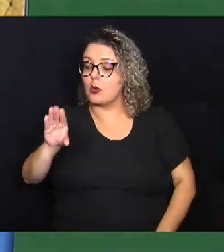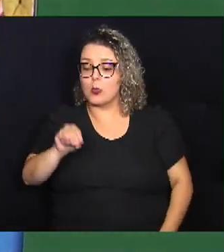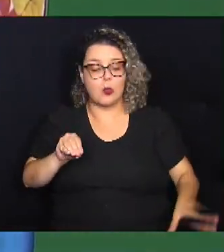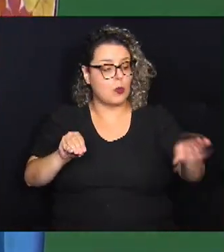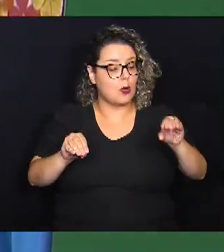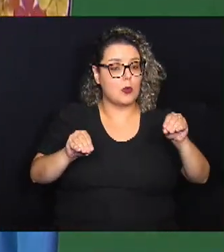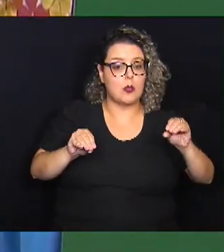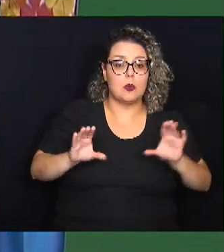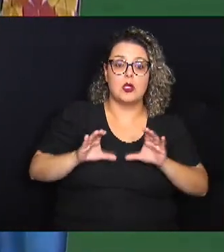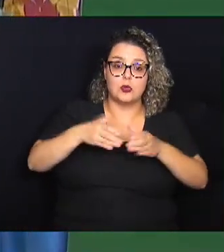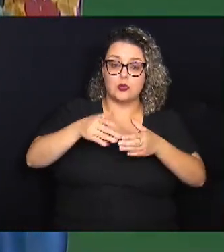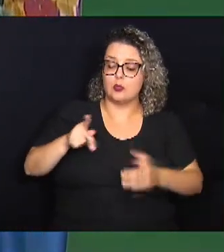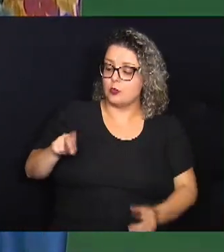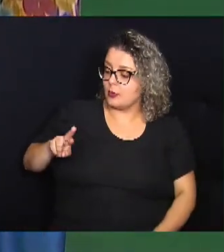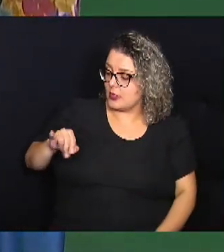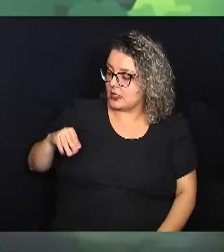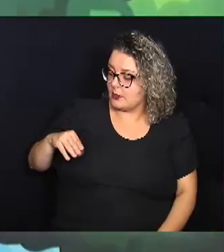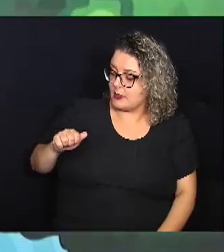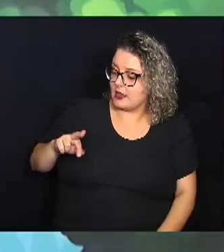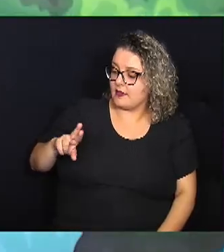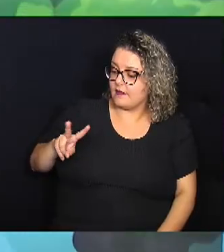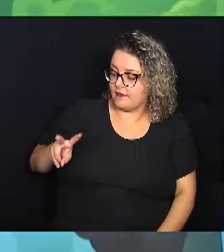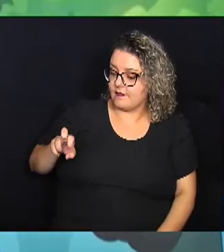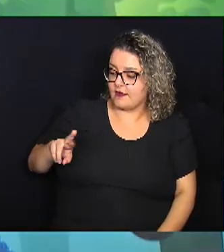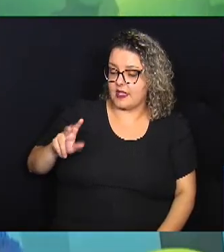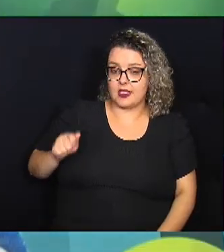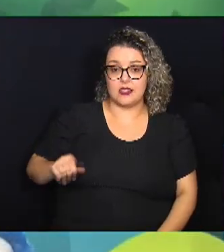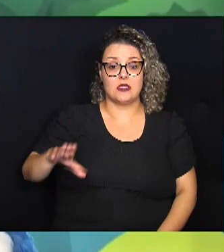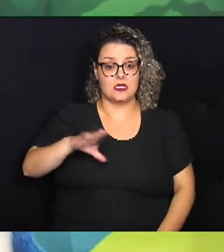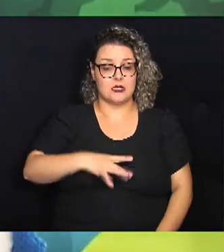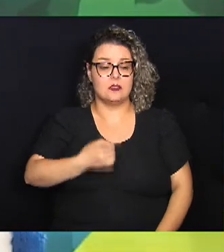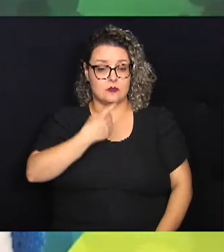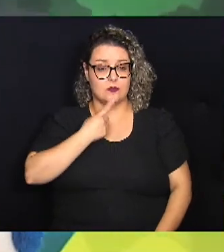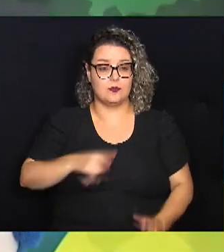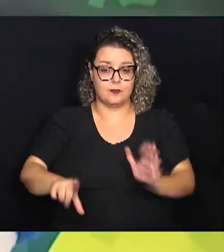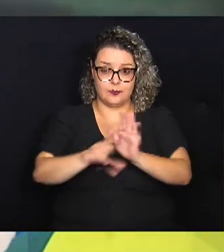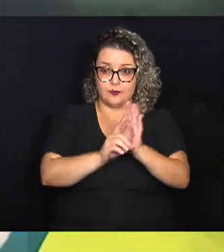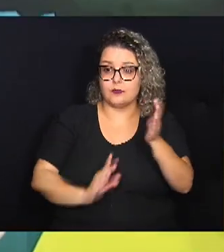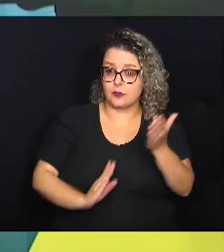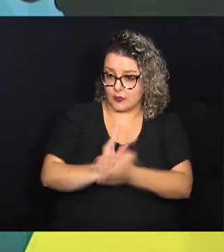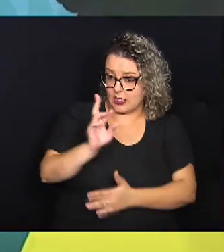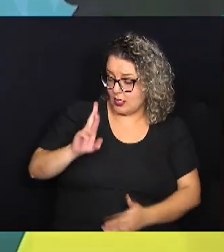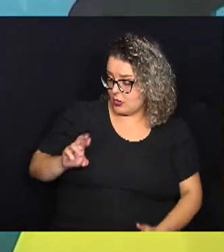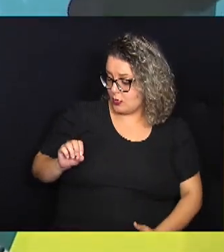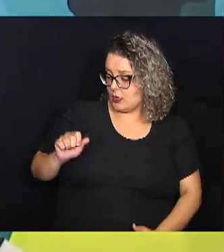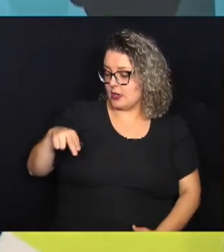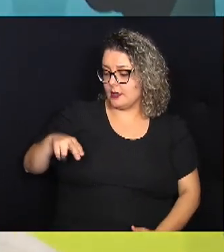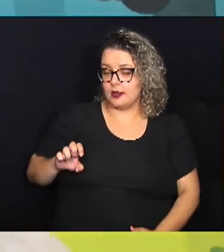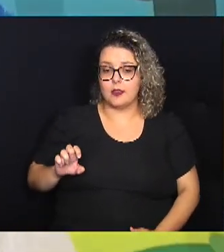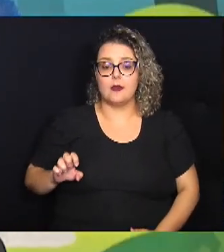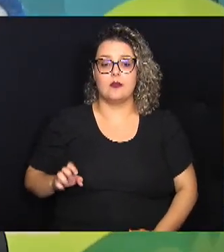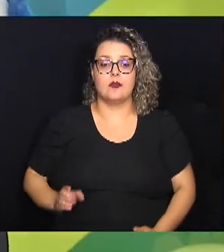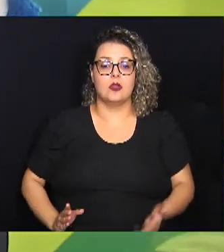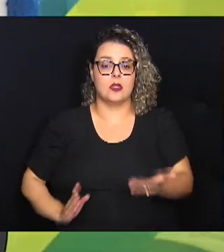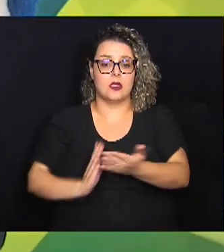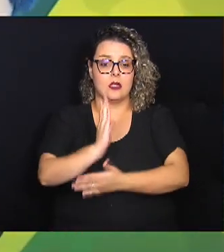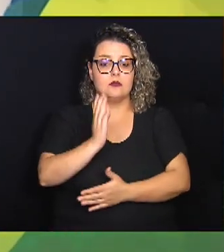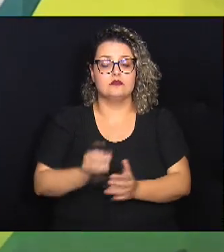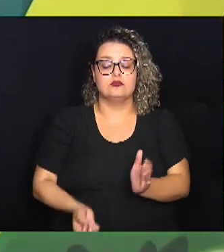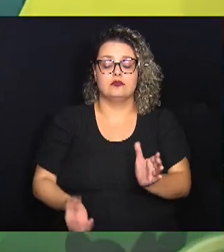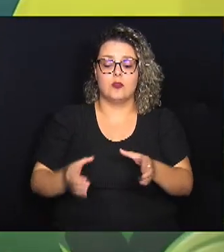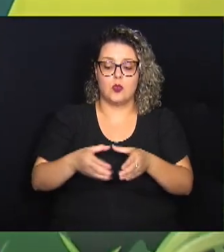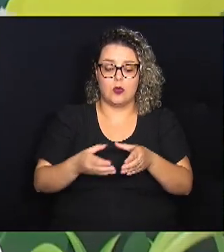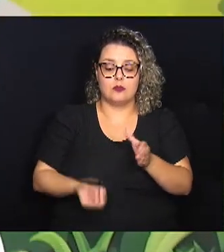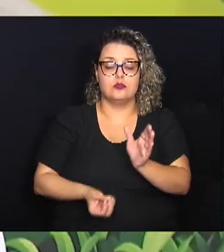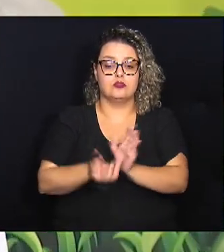Grupo Primavera, na cidade de Campinas. Aprovado pela Lei Rouanet, o Teatro de Fantoches foi criado pelo Grupo Primavera